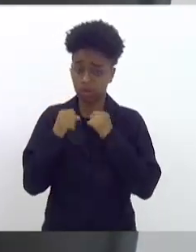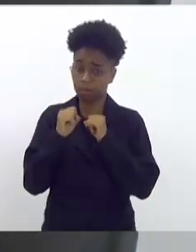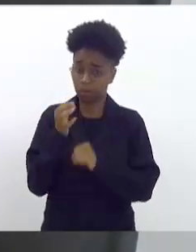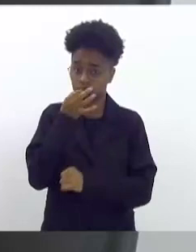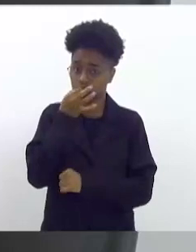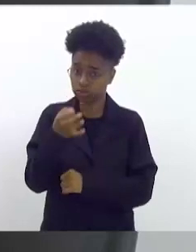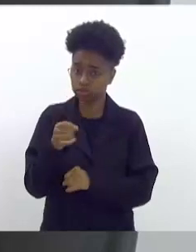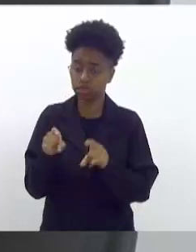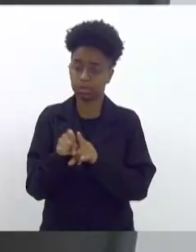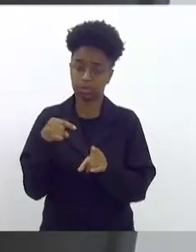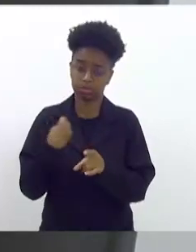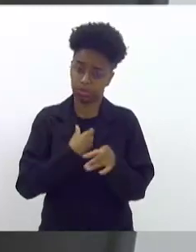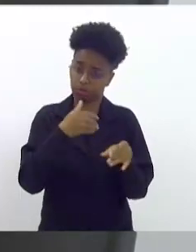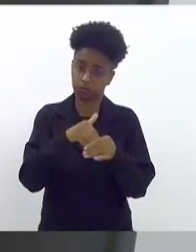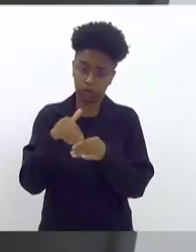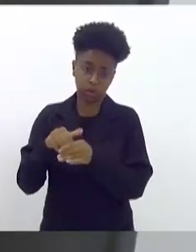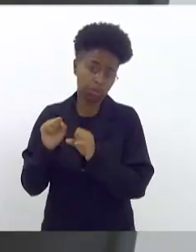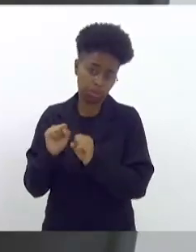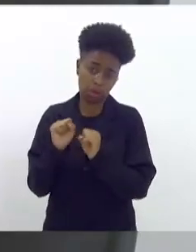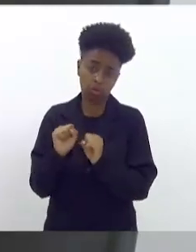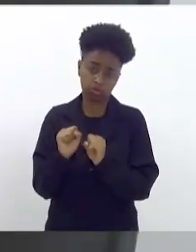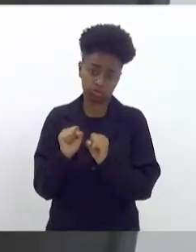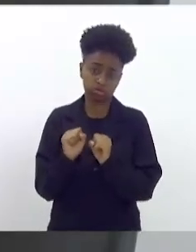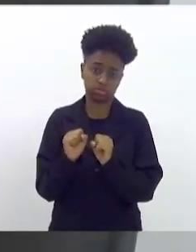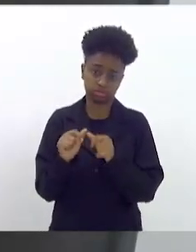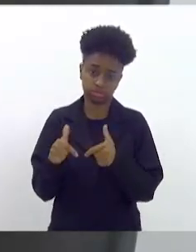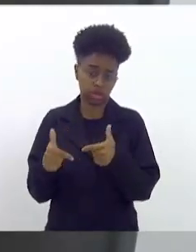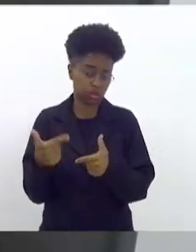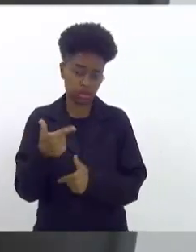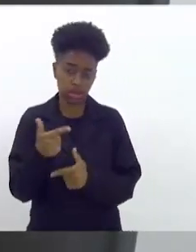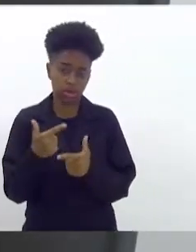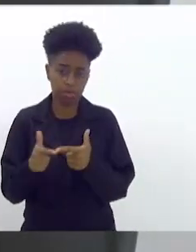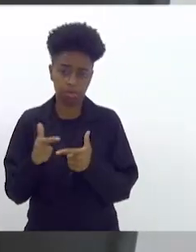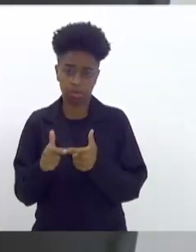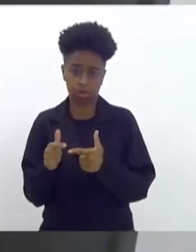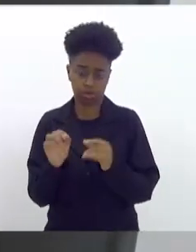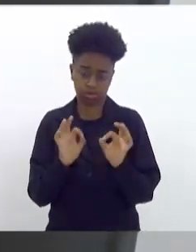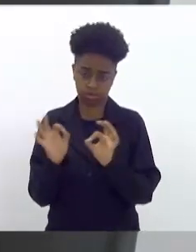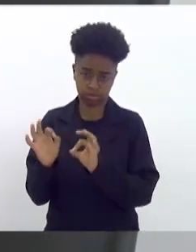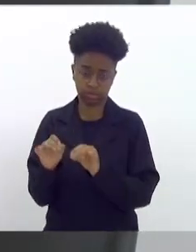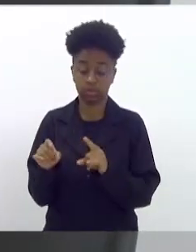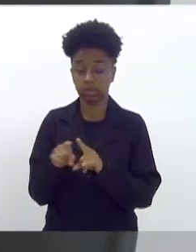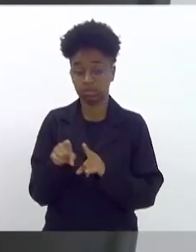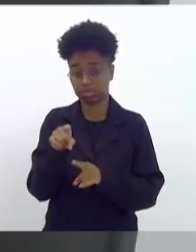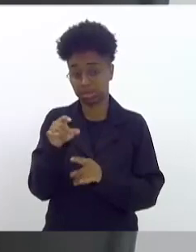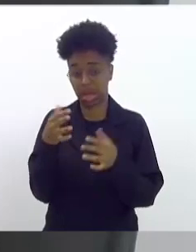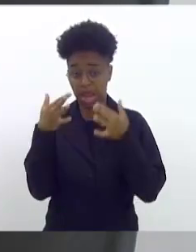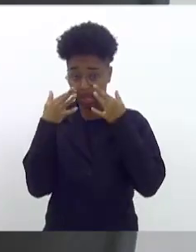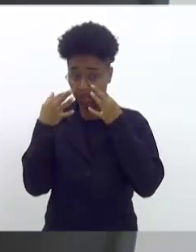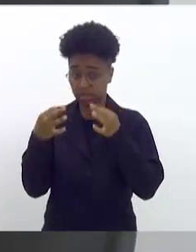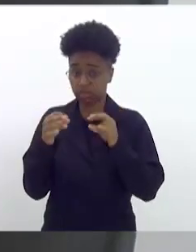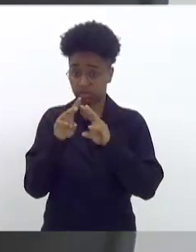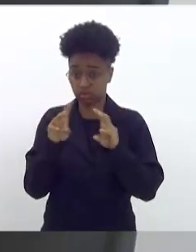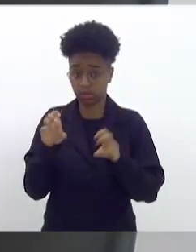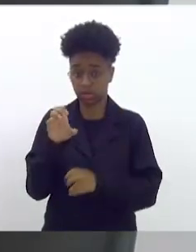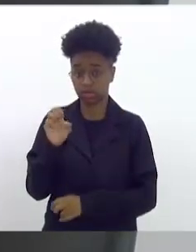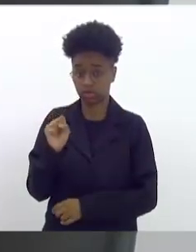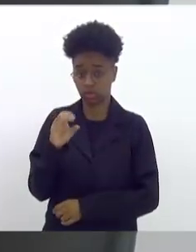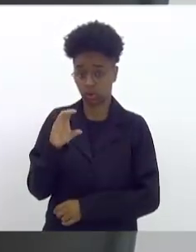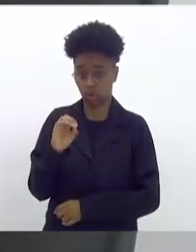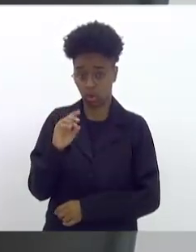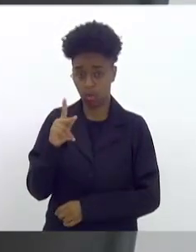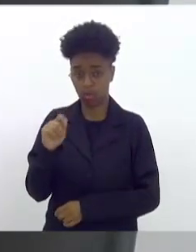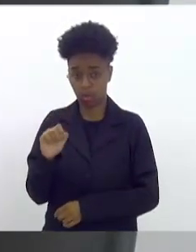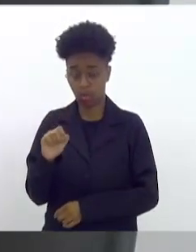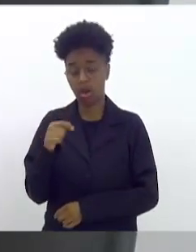a gente coloca em votação e procede, não há problema nenhum. E o seu alerta sobre o escopo é um alerta que eu me faço todos